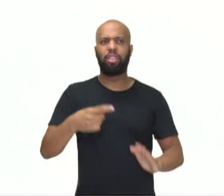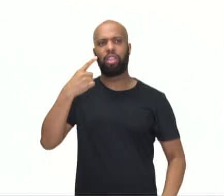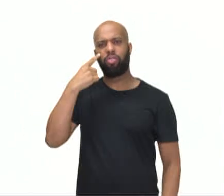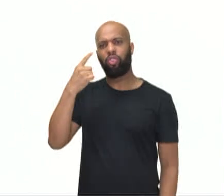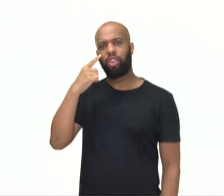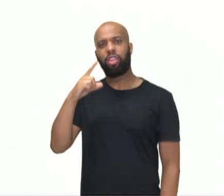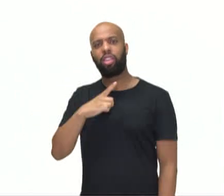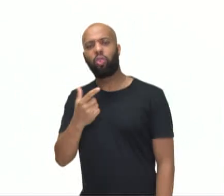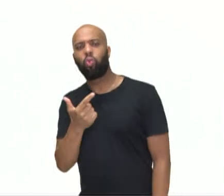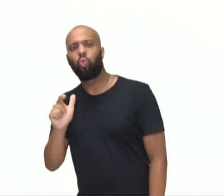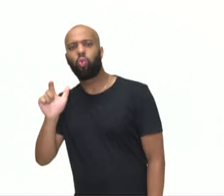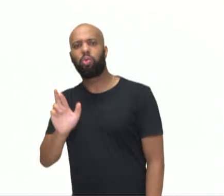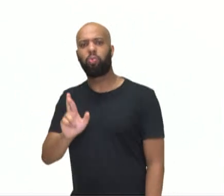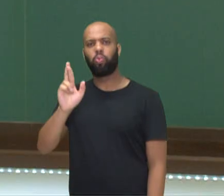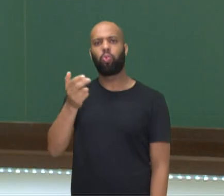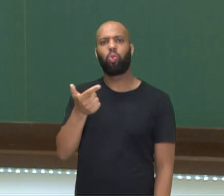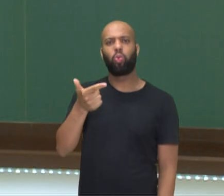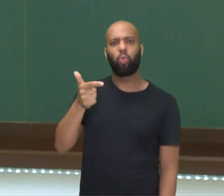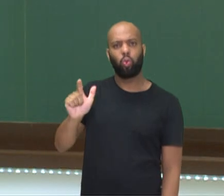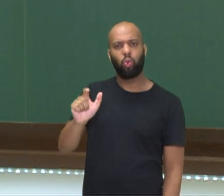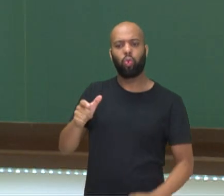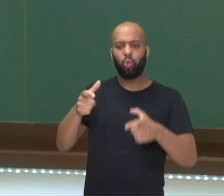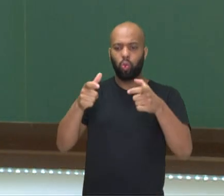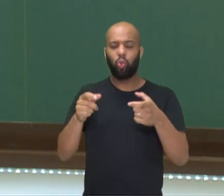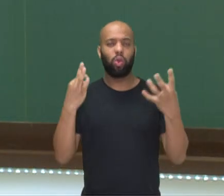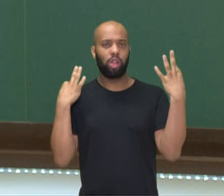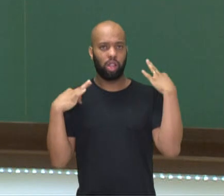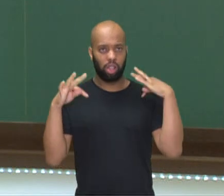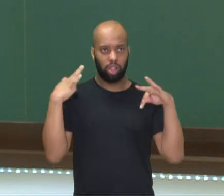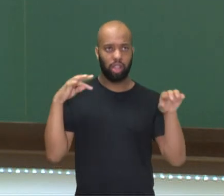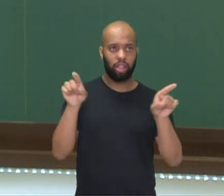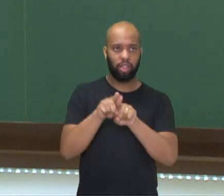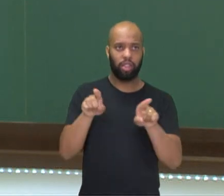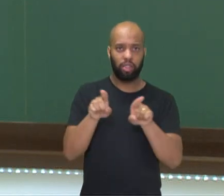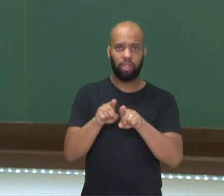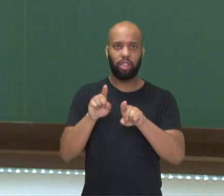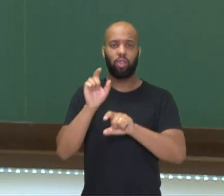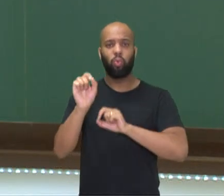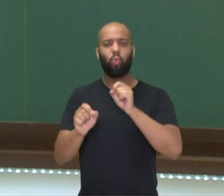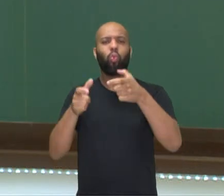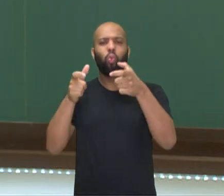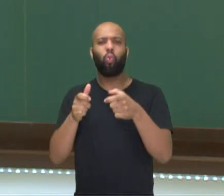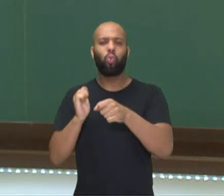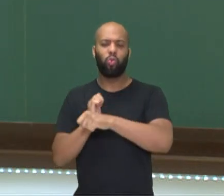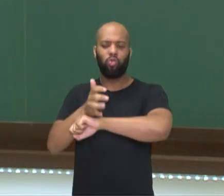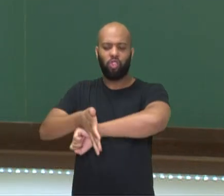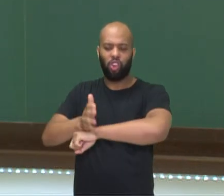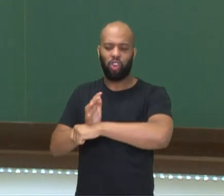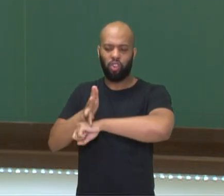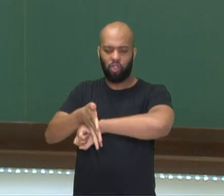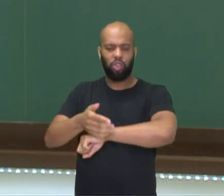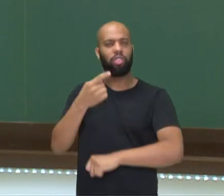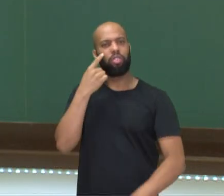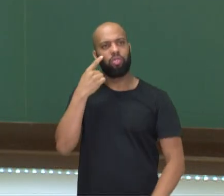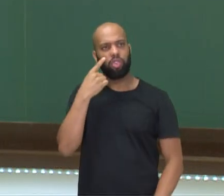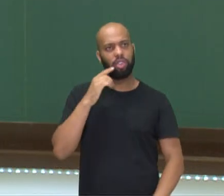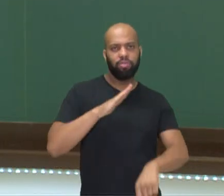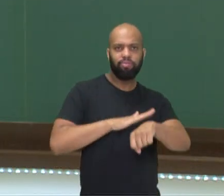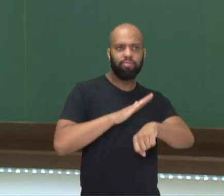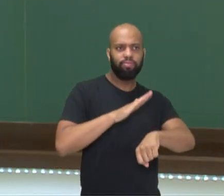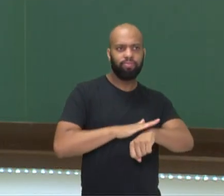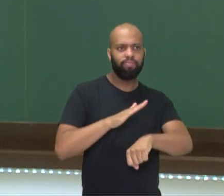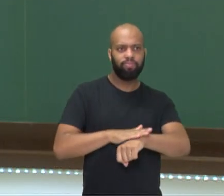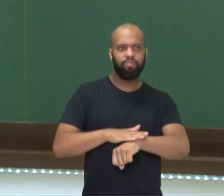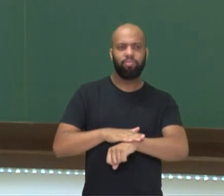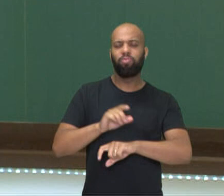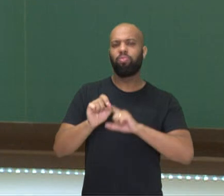outra representação de outro ponto turístico, Foz do Iguaçu. Em que momentos